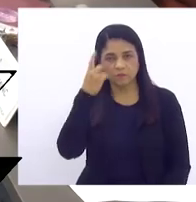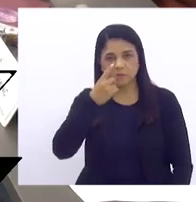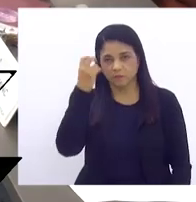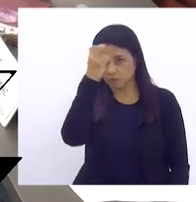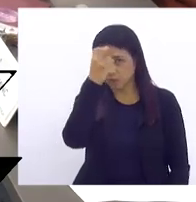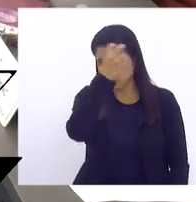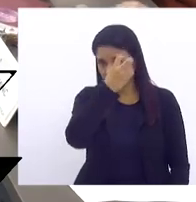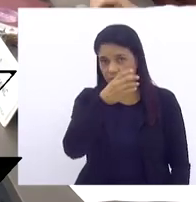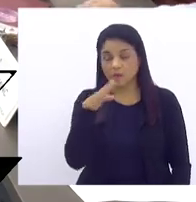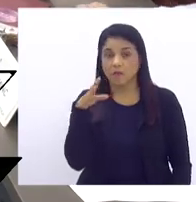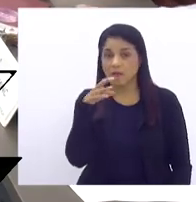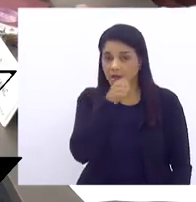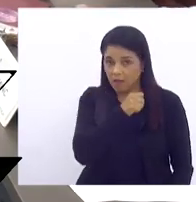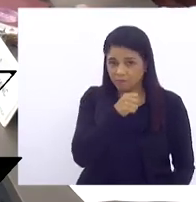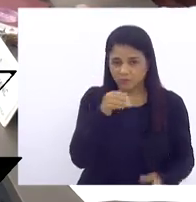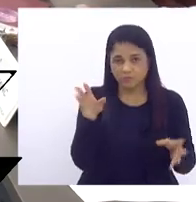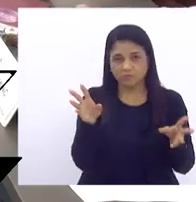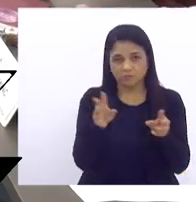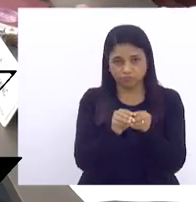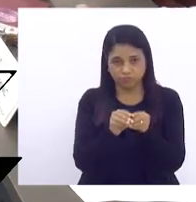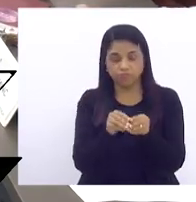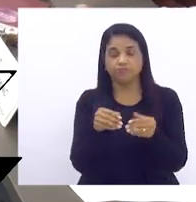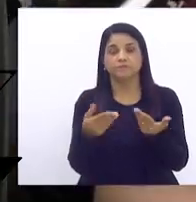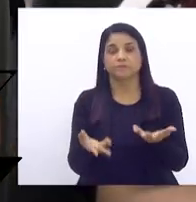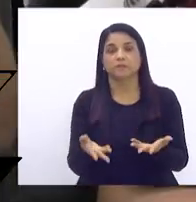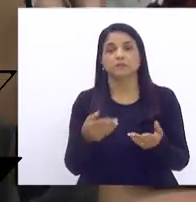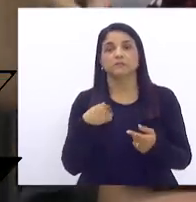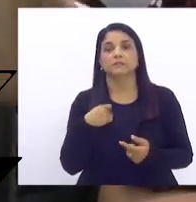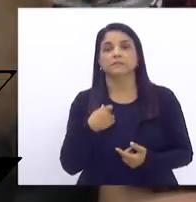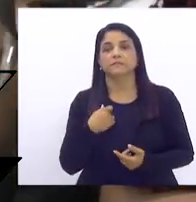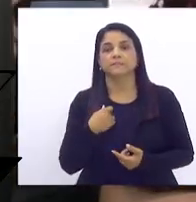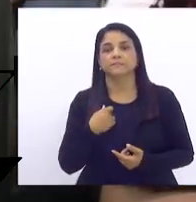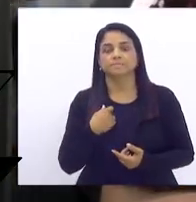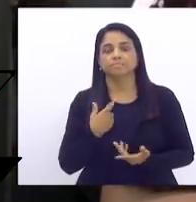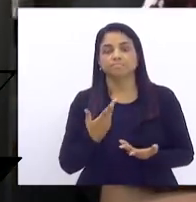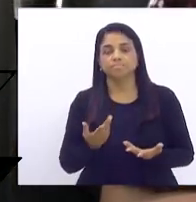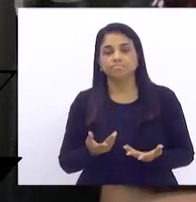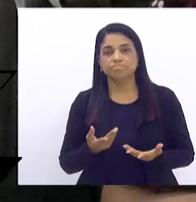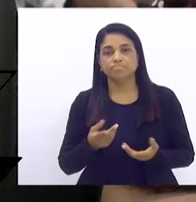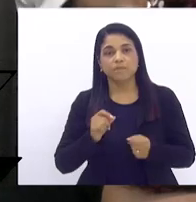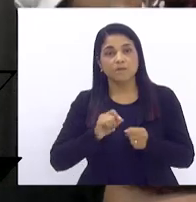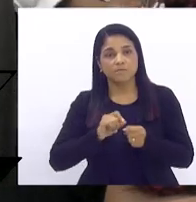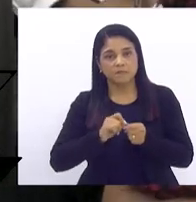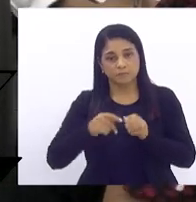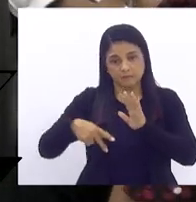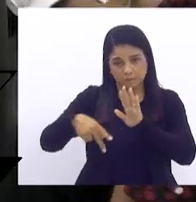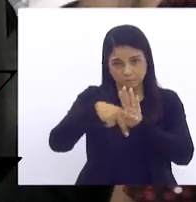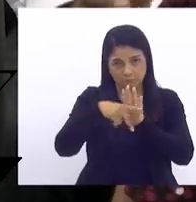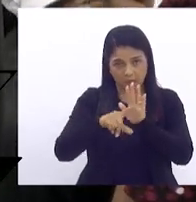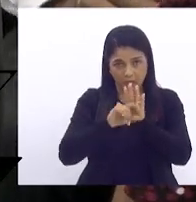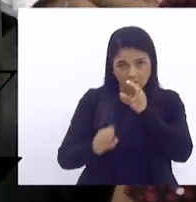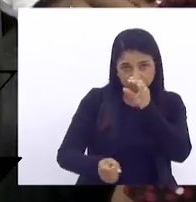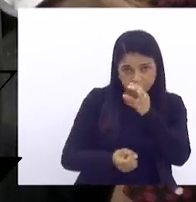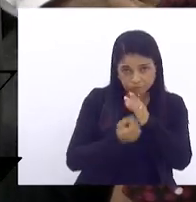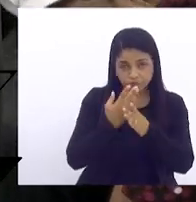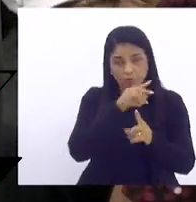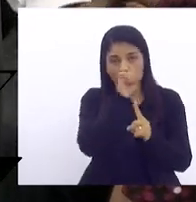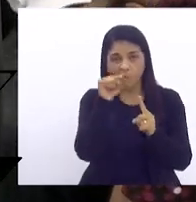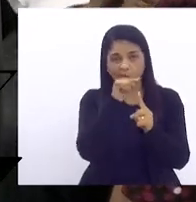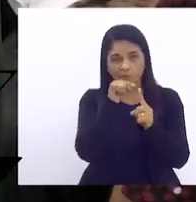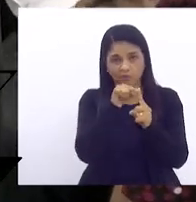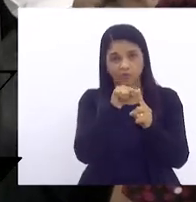Presidente, muito rapidamente, nós fizemos esse PL com objetivo